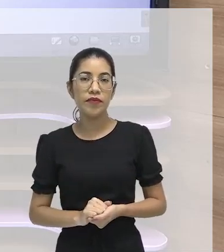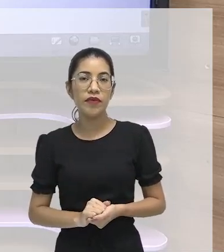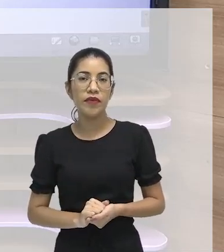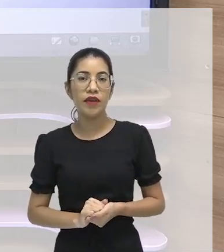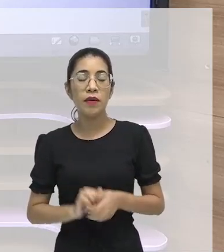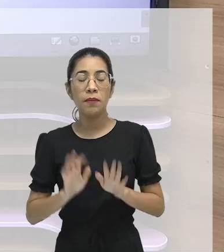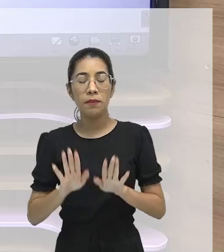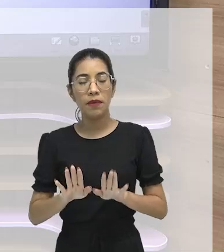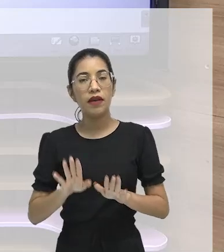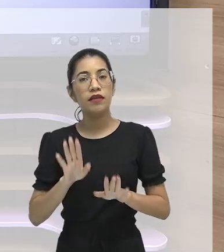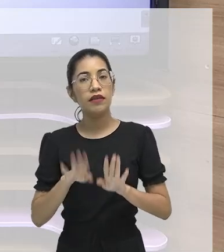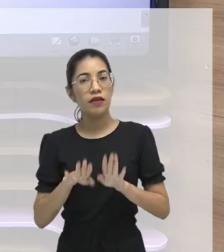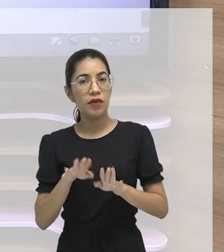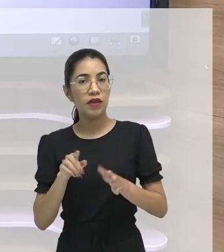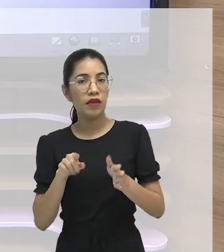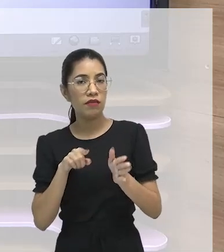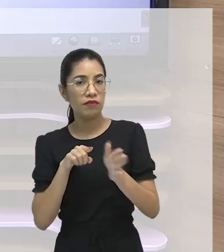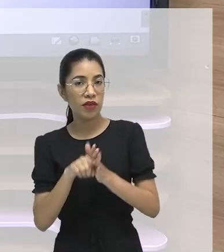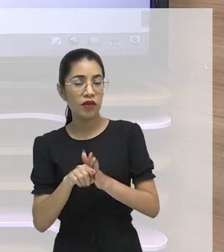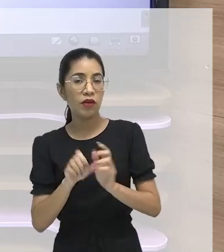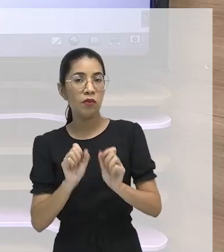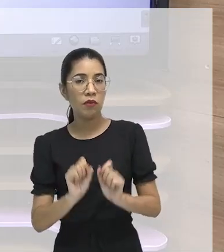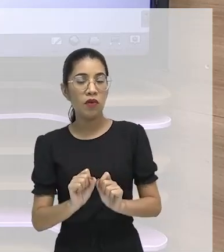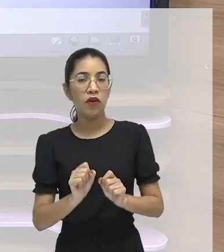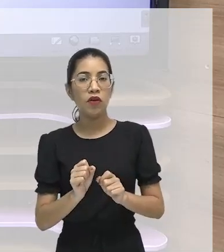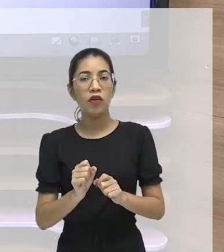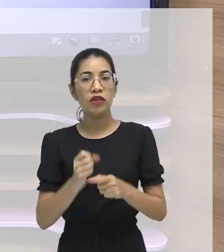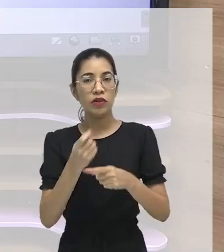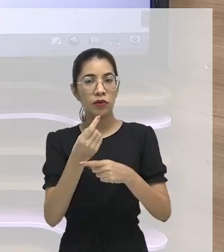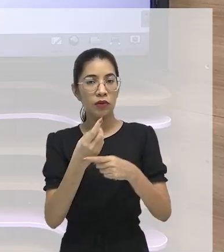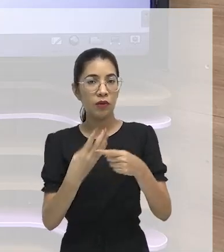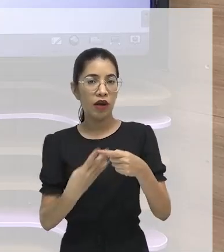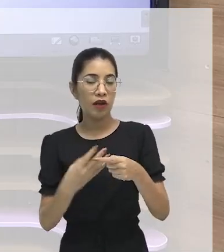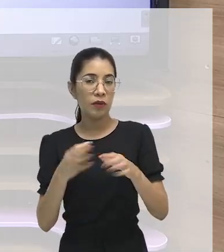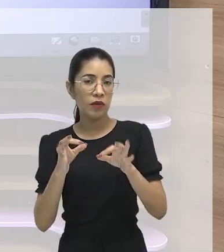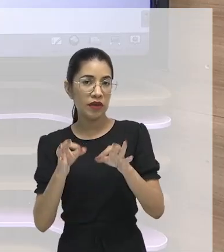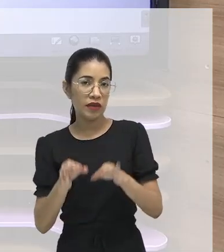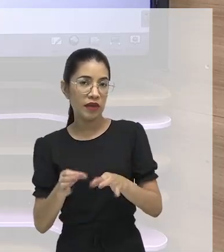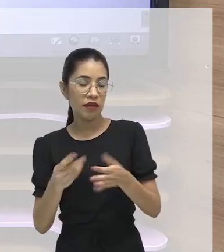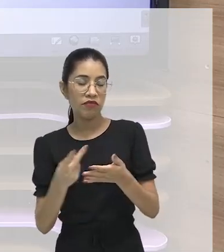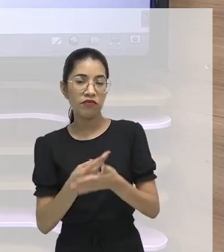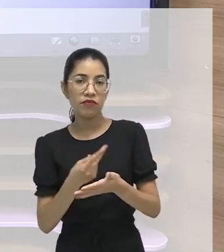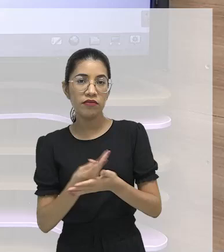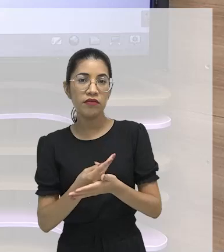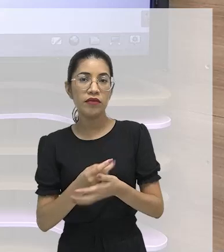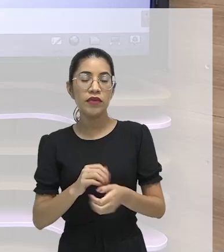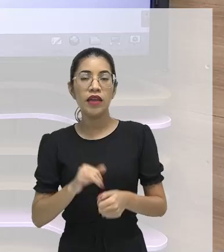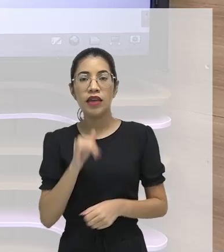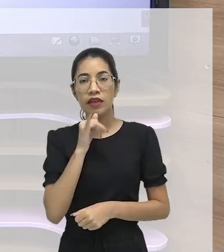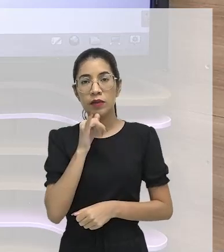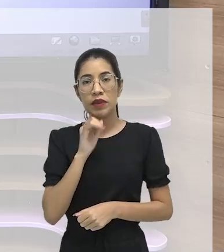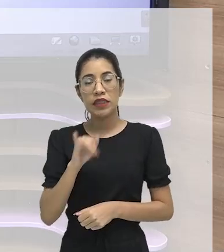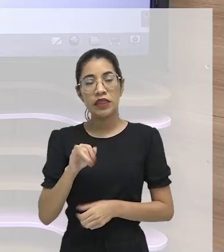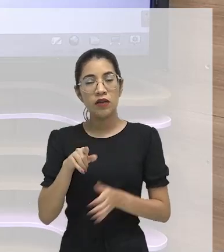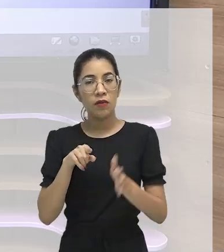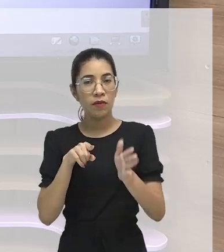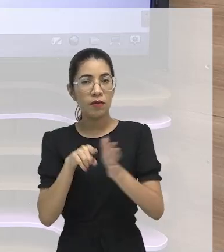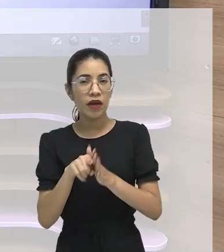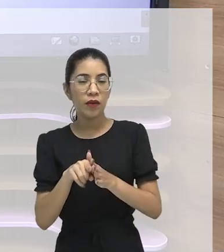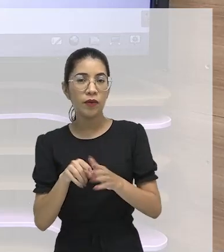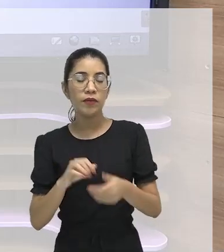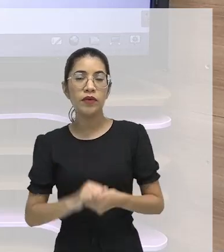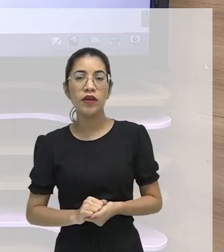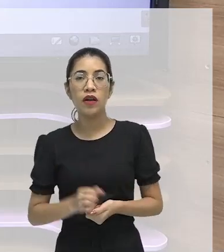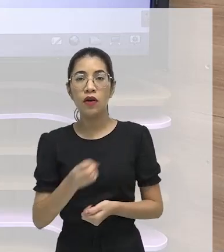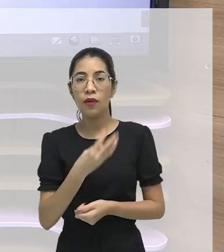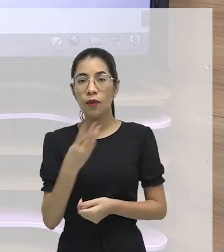dependendo da pergunta, essa fração pode estar certa ou pode estar errada. Se eu perguntar que parte da